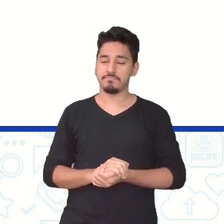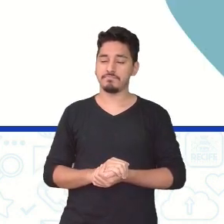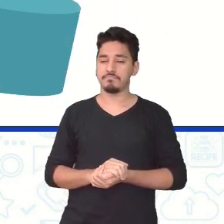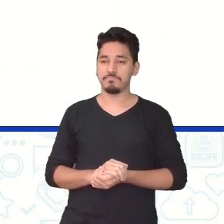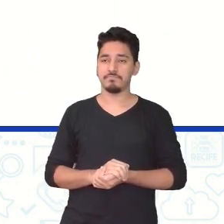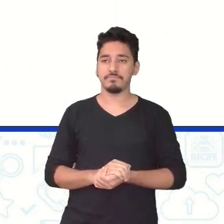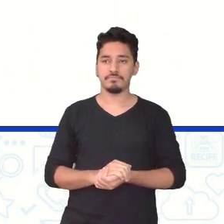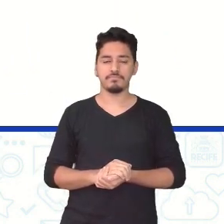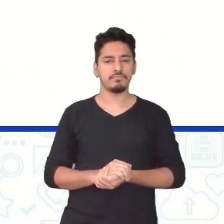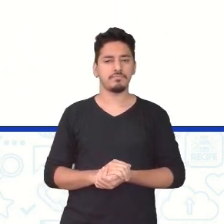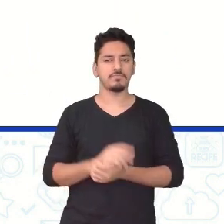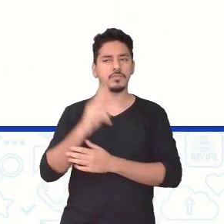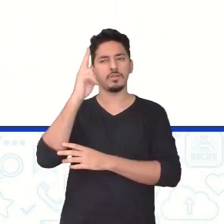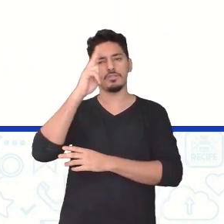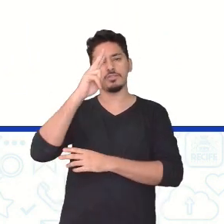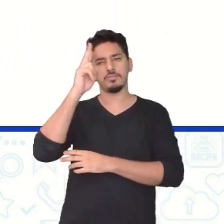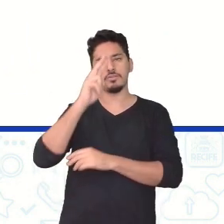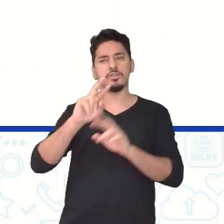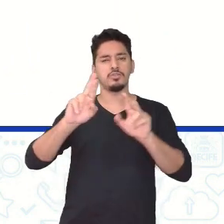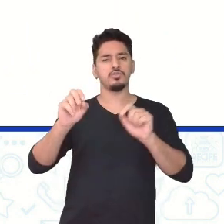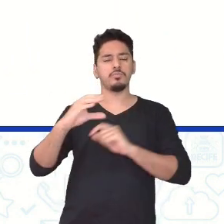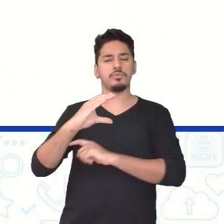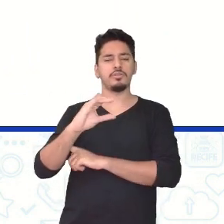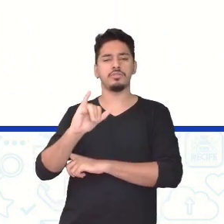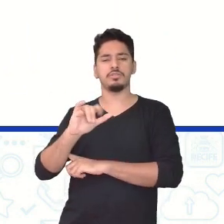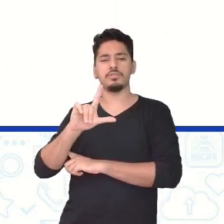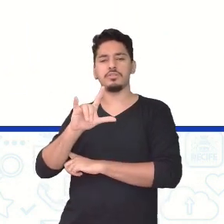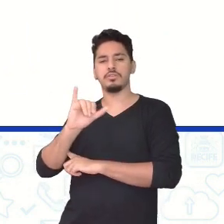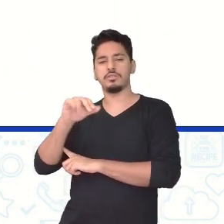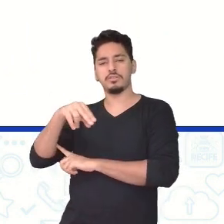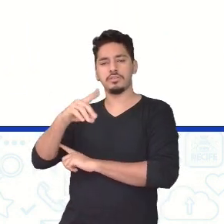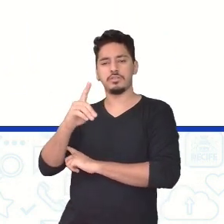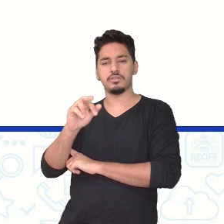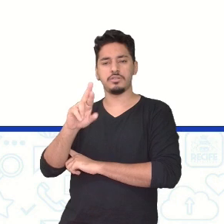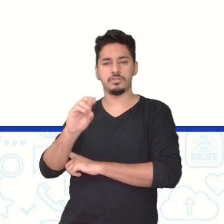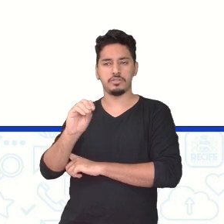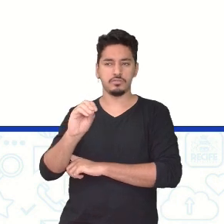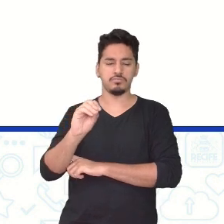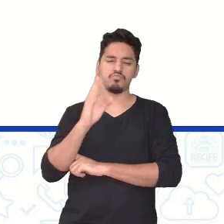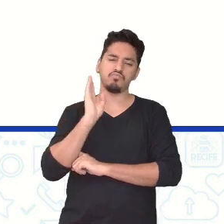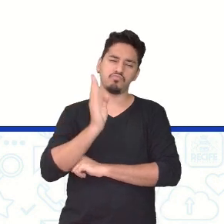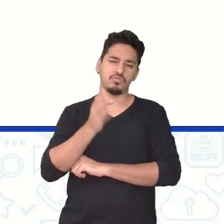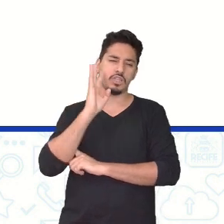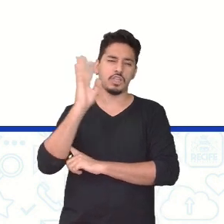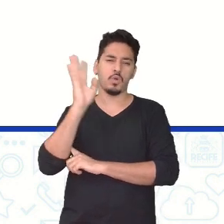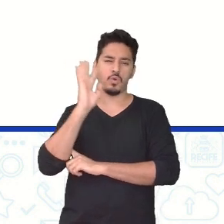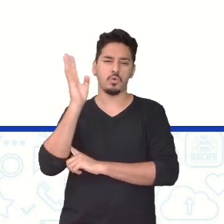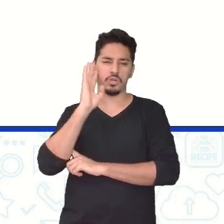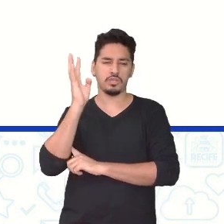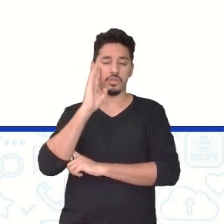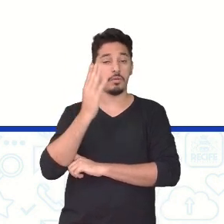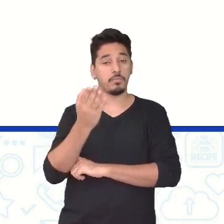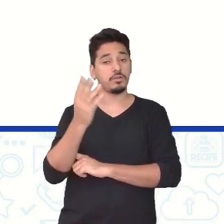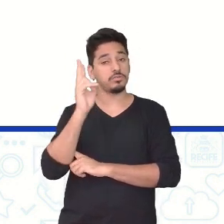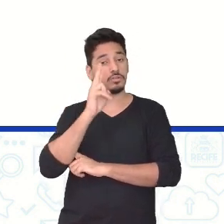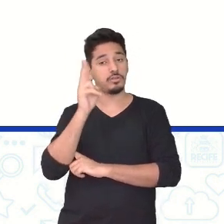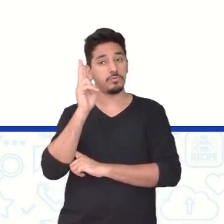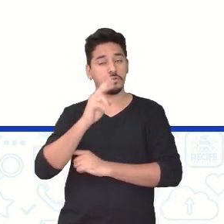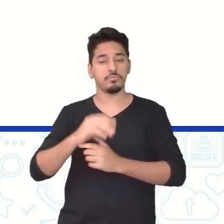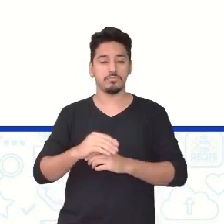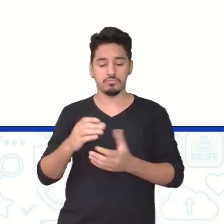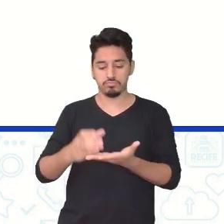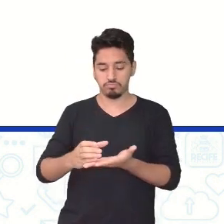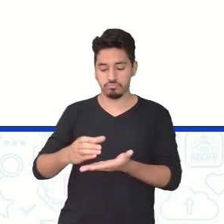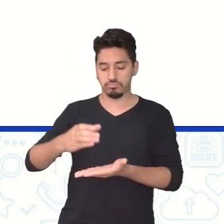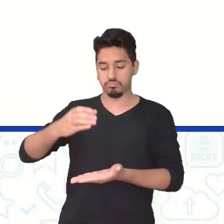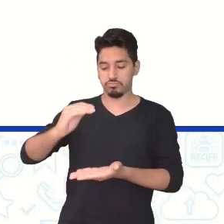bola. E vamos lembrar um pouquinho sobre cilindro, a gente já viu a parte teórica do assunto, eu vou lembrar para vocês esse tema. Cilindro